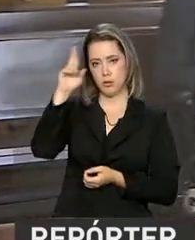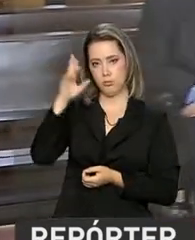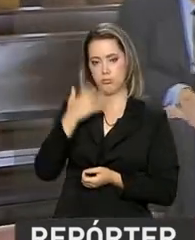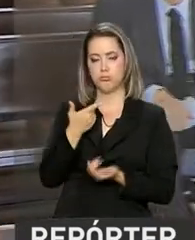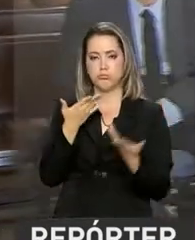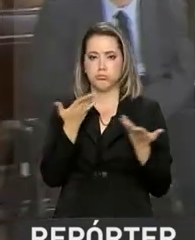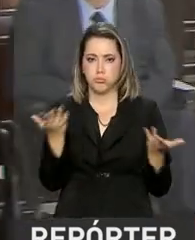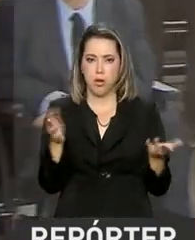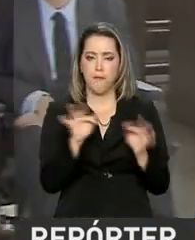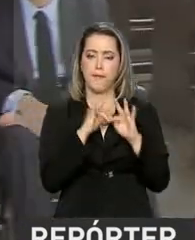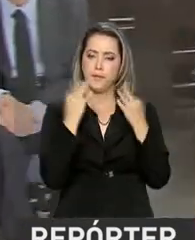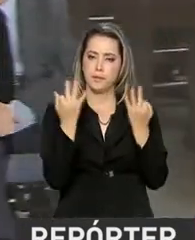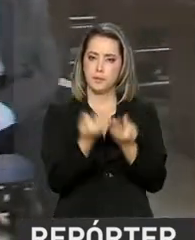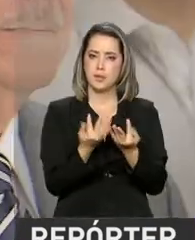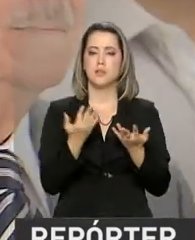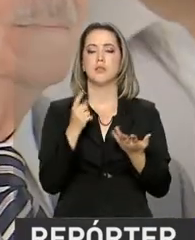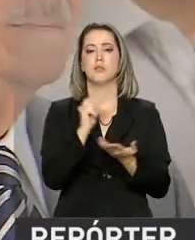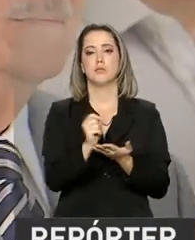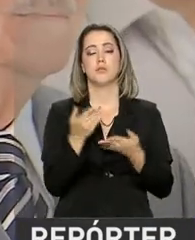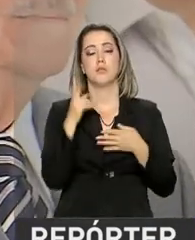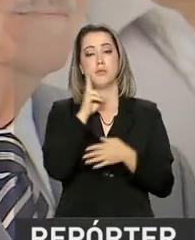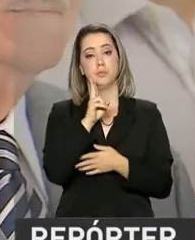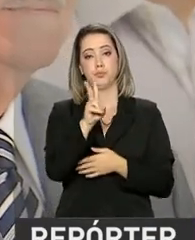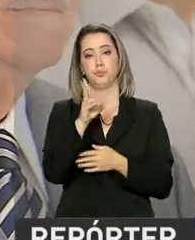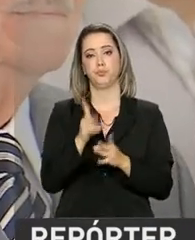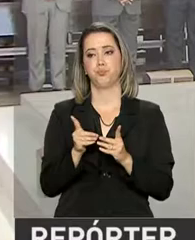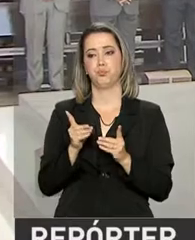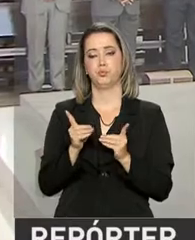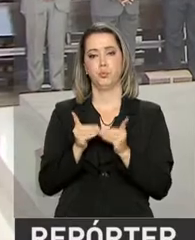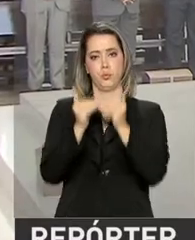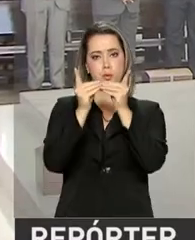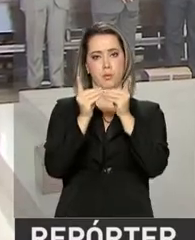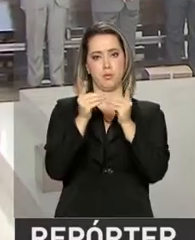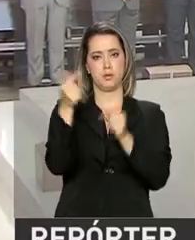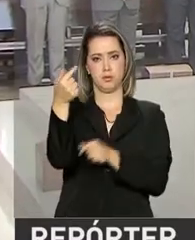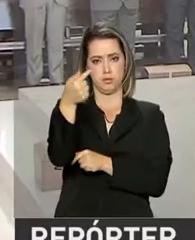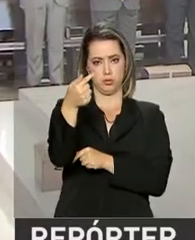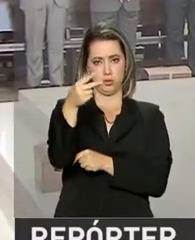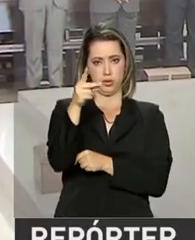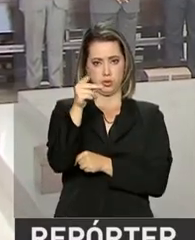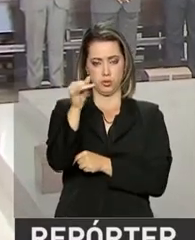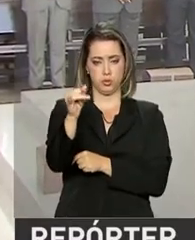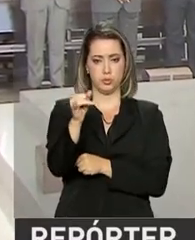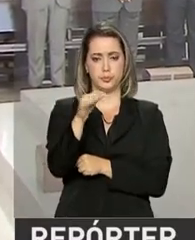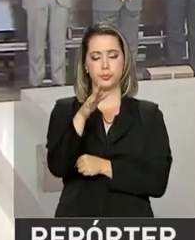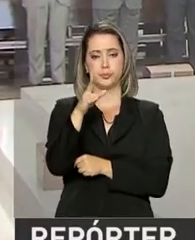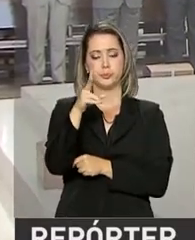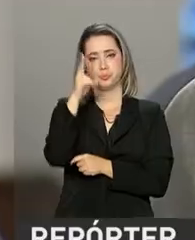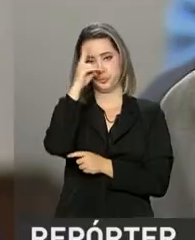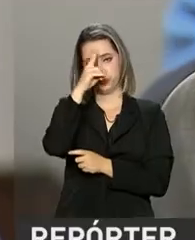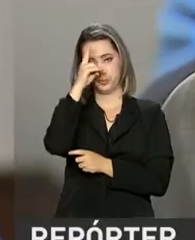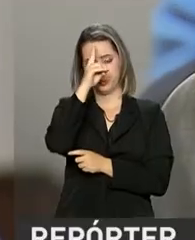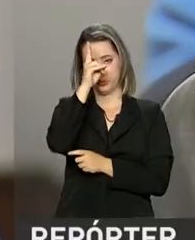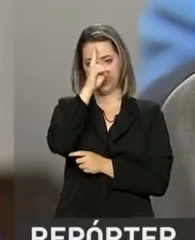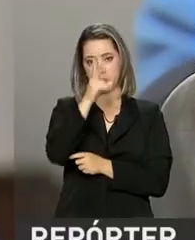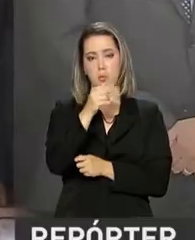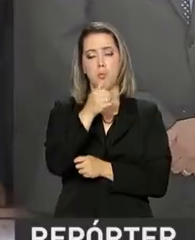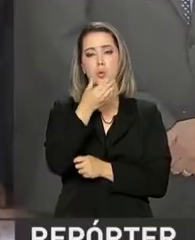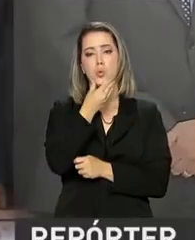familiares e amigos acompanharam a missa de sétimo dia em memória de jorge bastos moreno